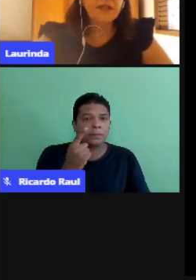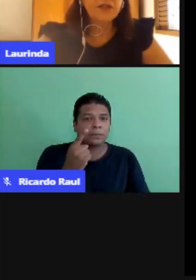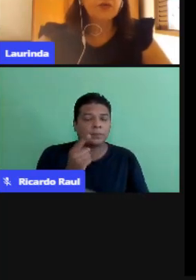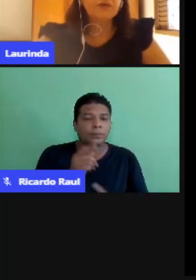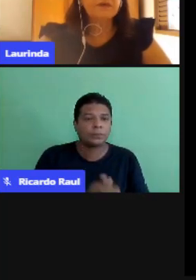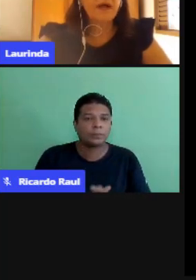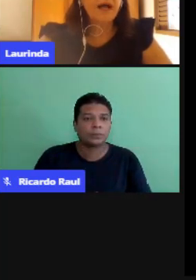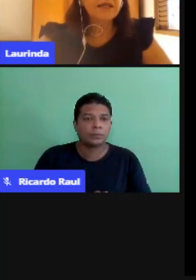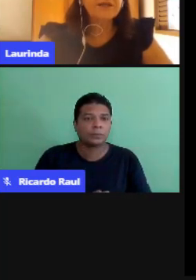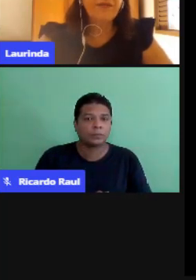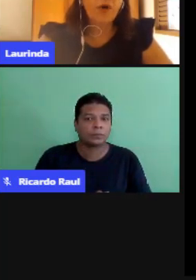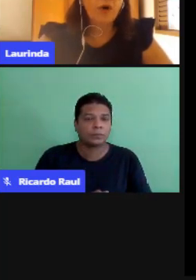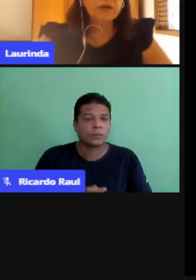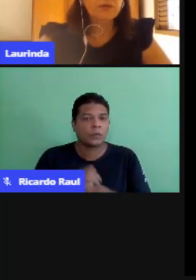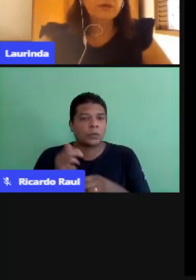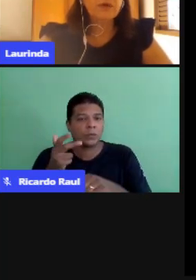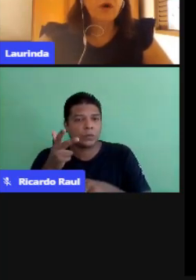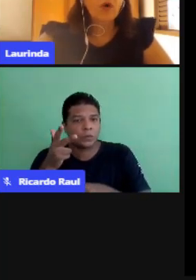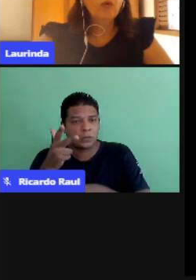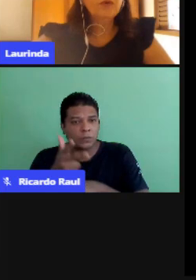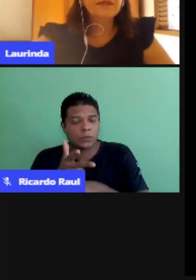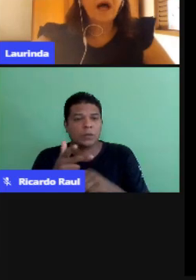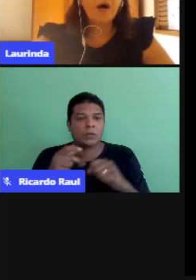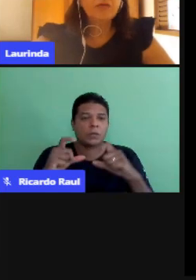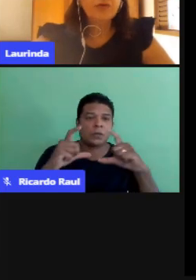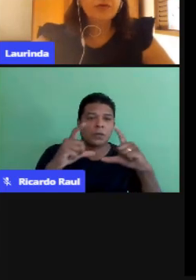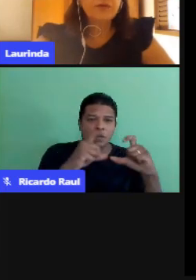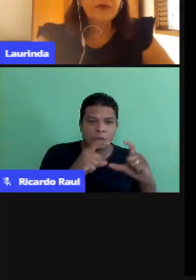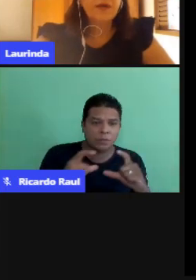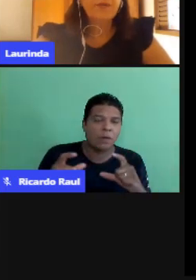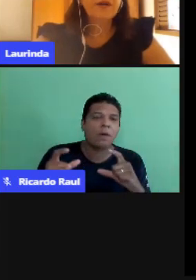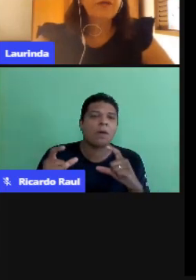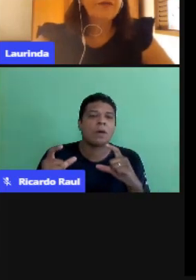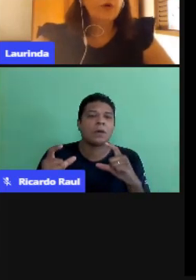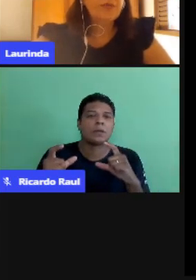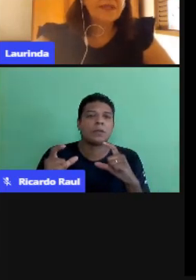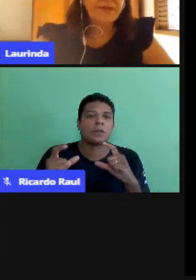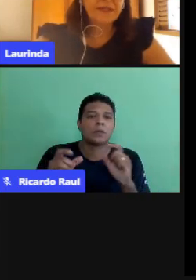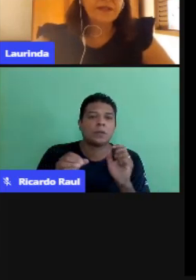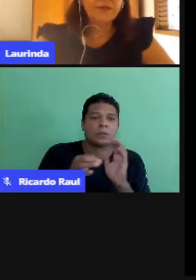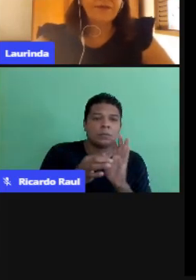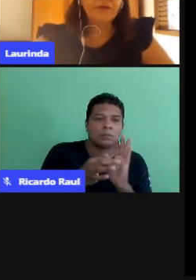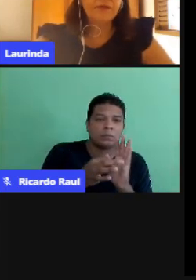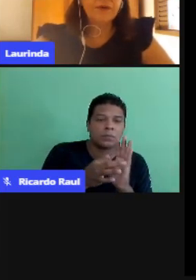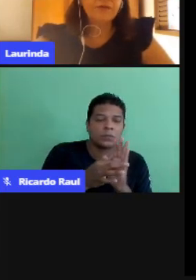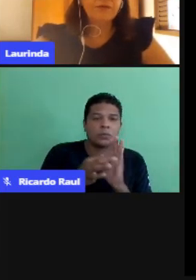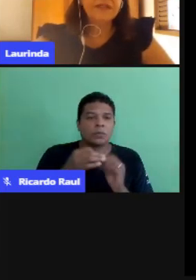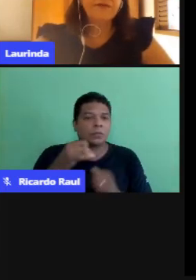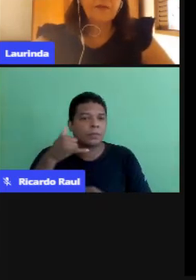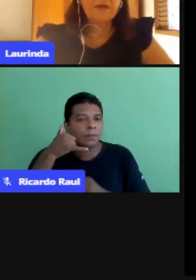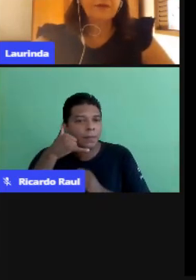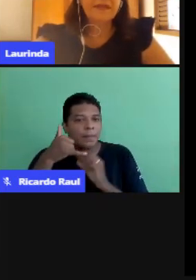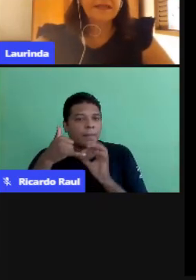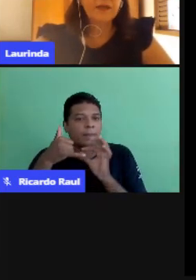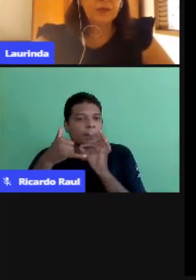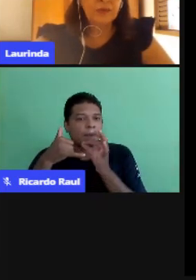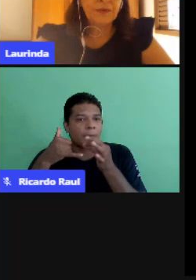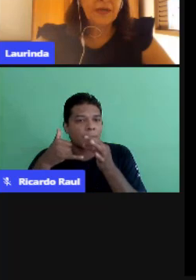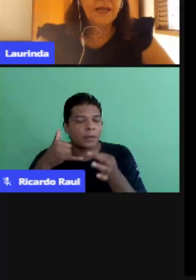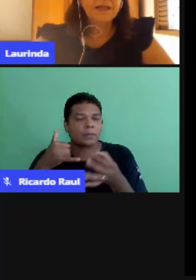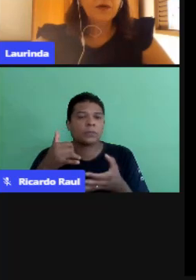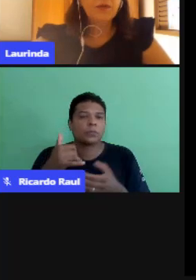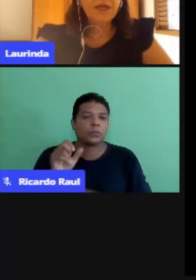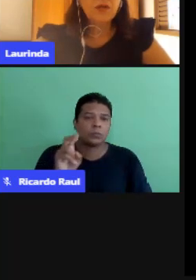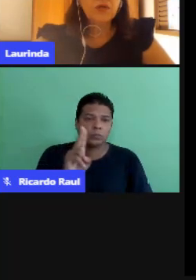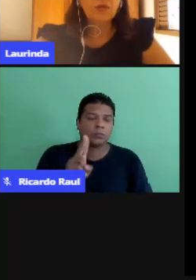retornos dos vídeos, as fotos, os áudios, para observação da evolução do desenvolvimento desse